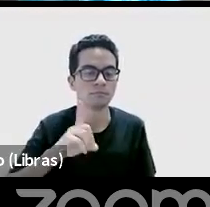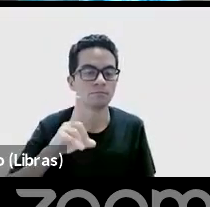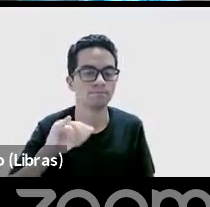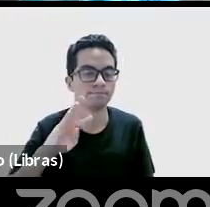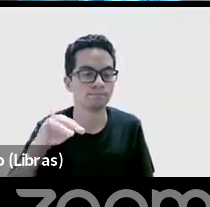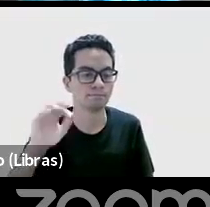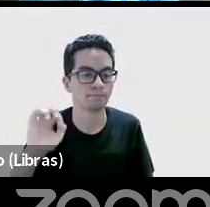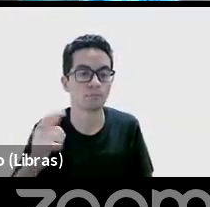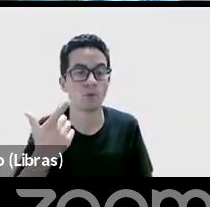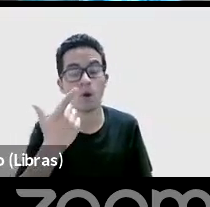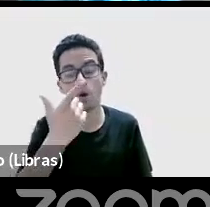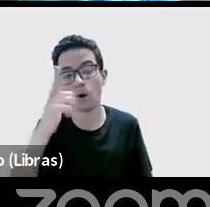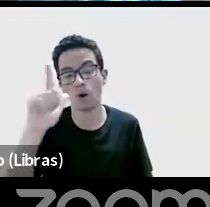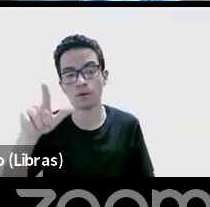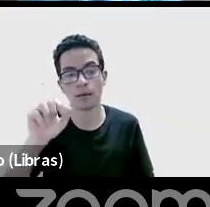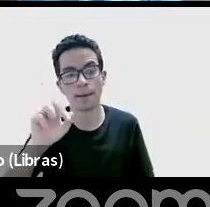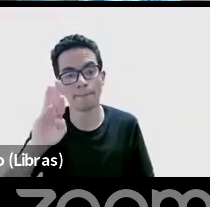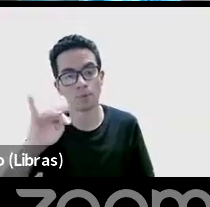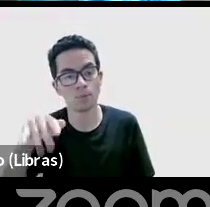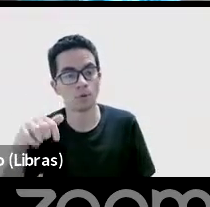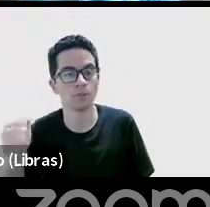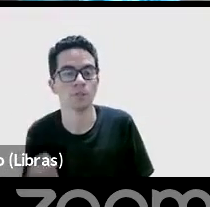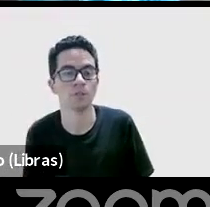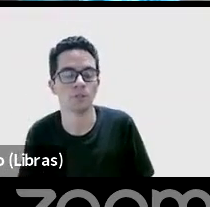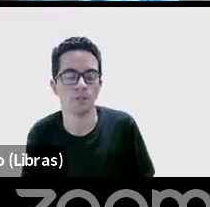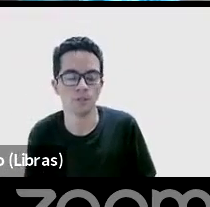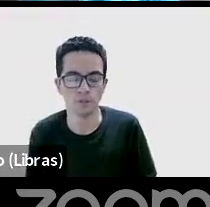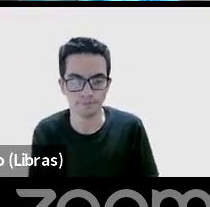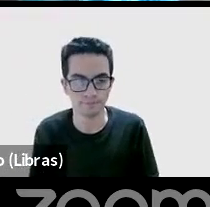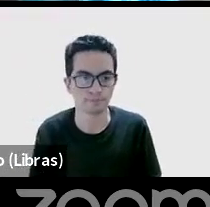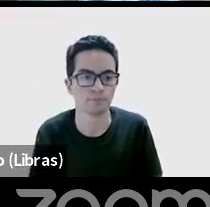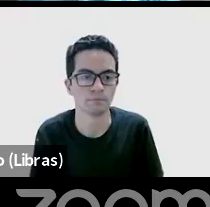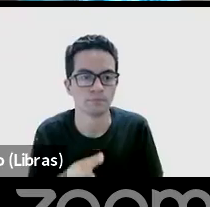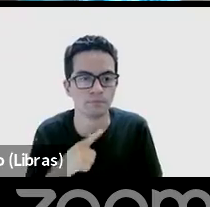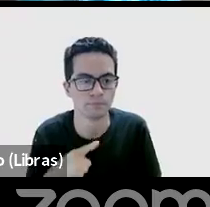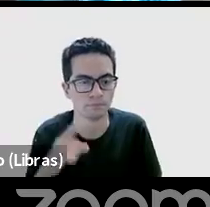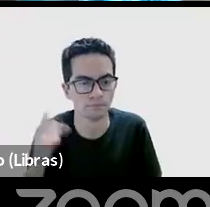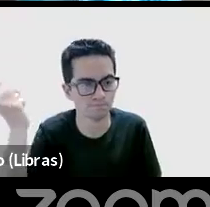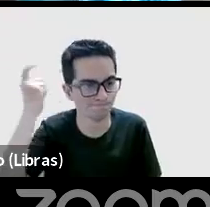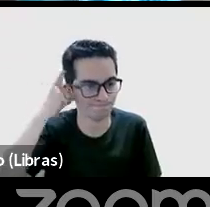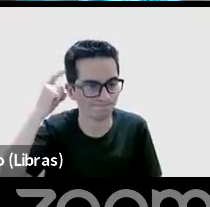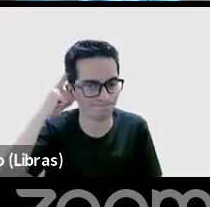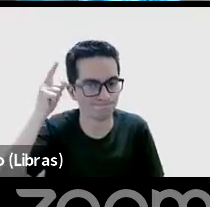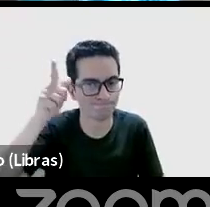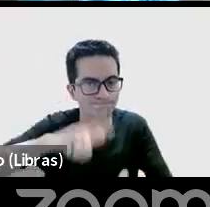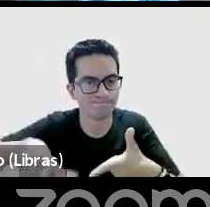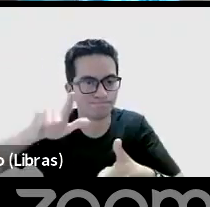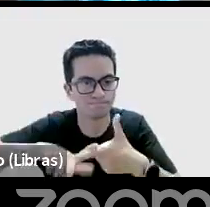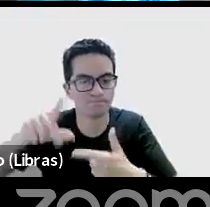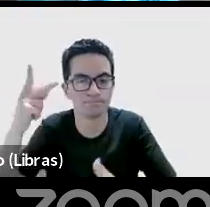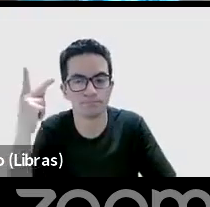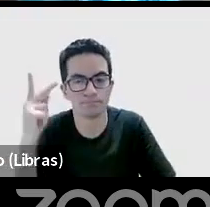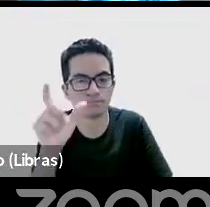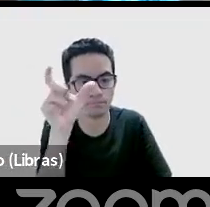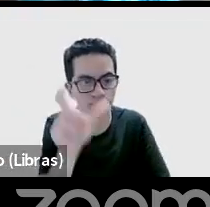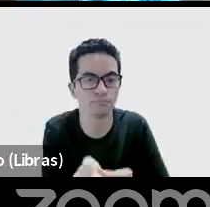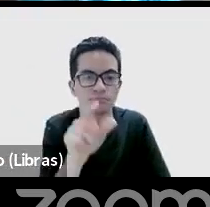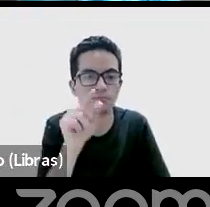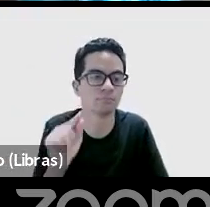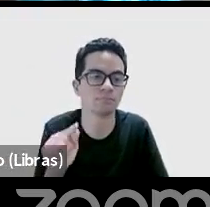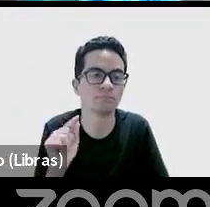outra ontoepistemologia, né? Eu acho que o nó dessa problemática é